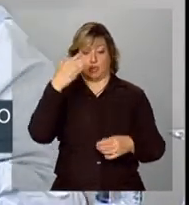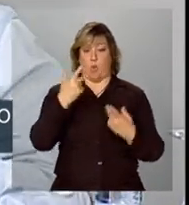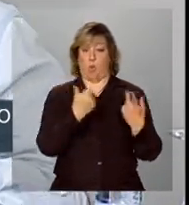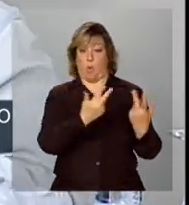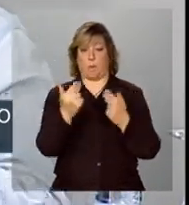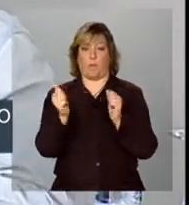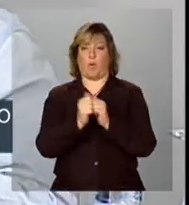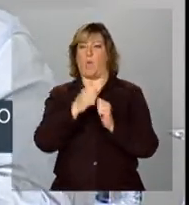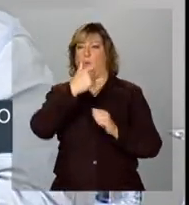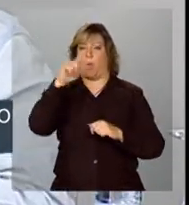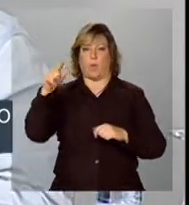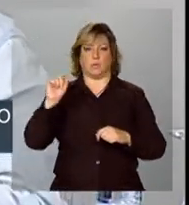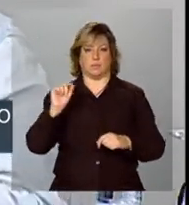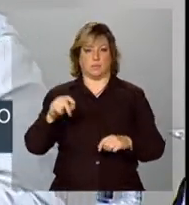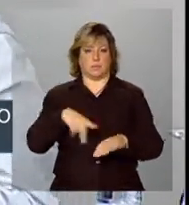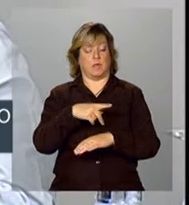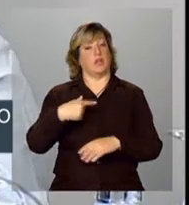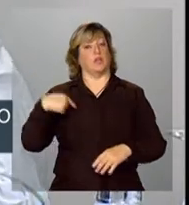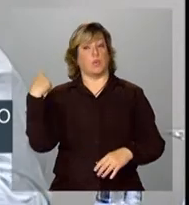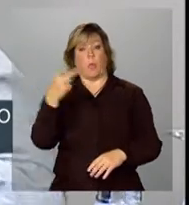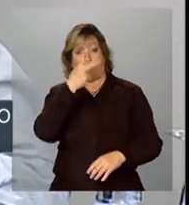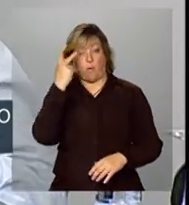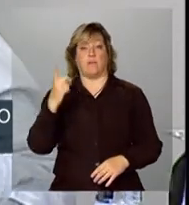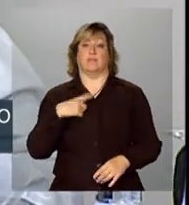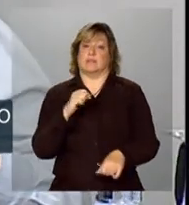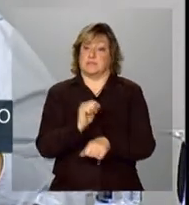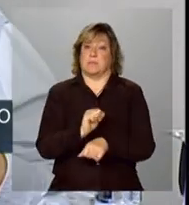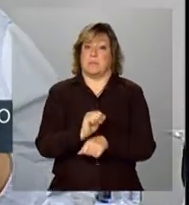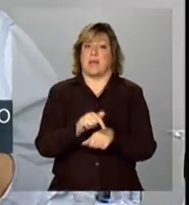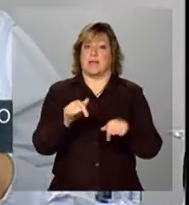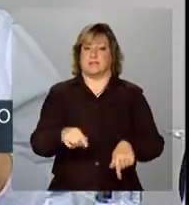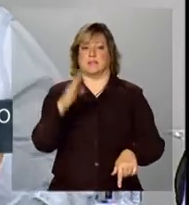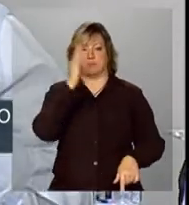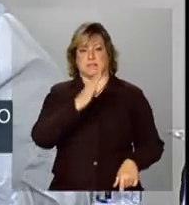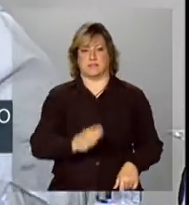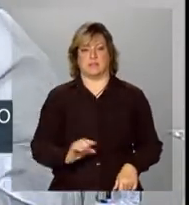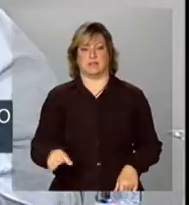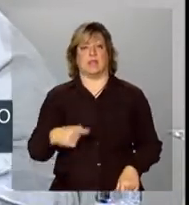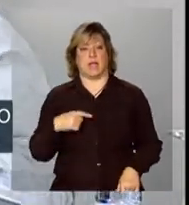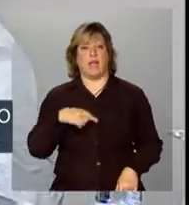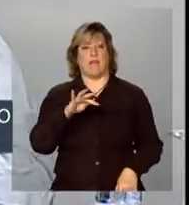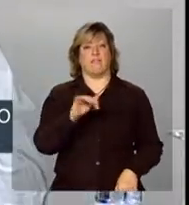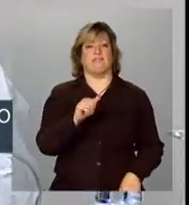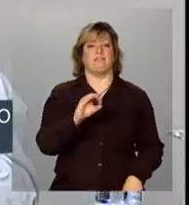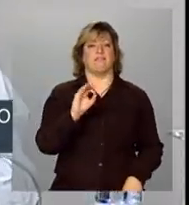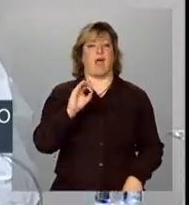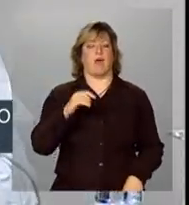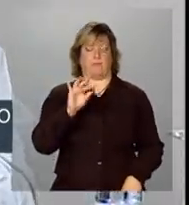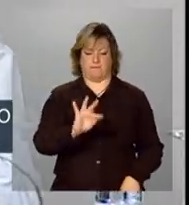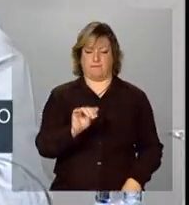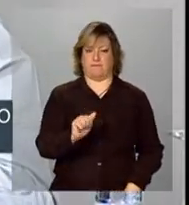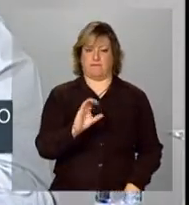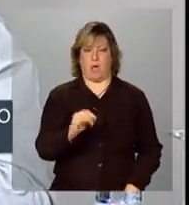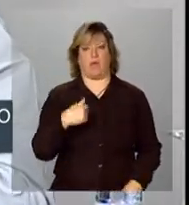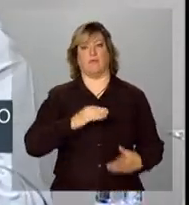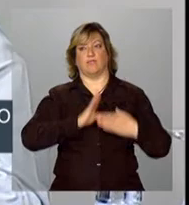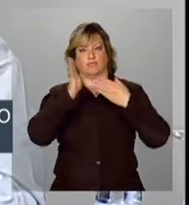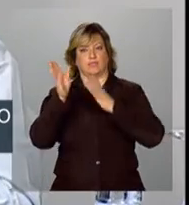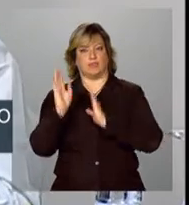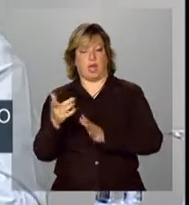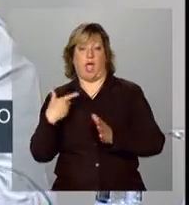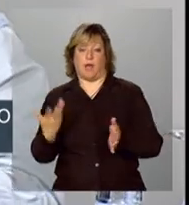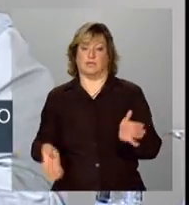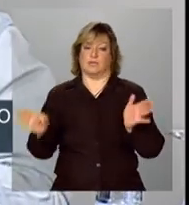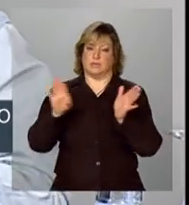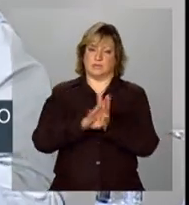internacionais, se espera isso do Brasil. Eu acabei de vir da FAO, acabei de participar de uma discussão sobre o papel da segurança